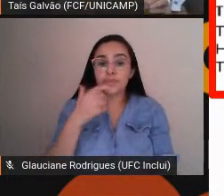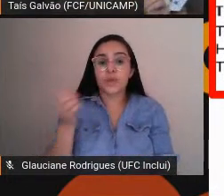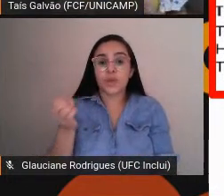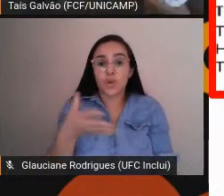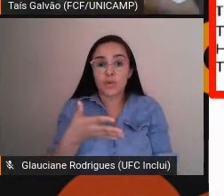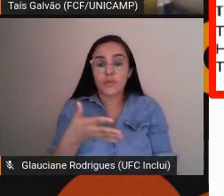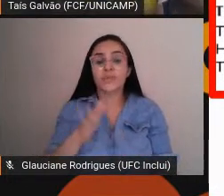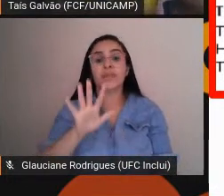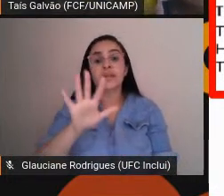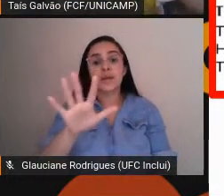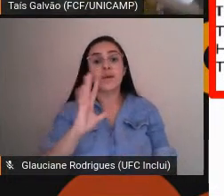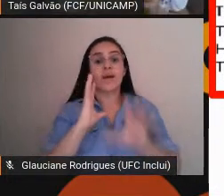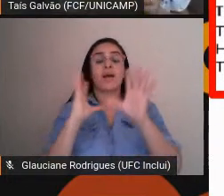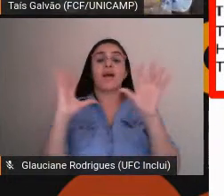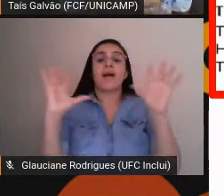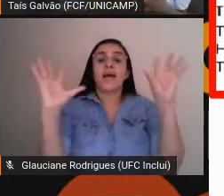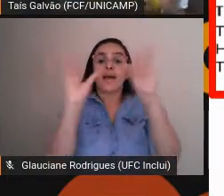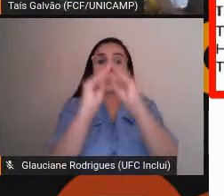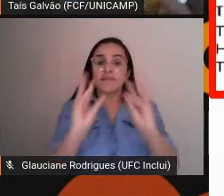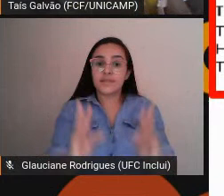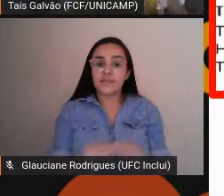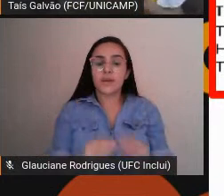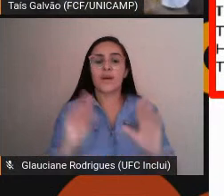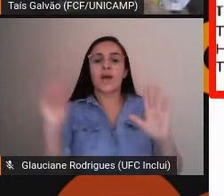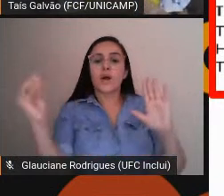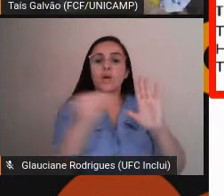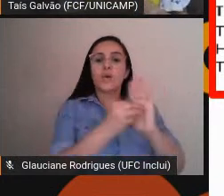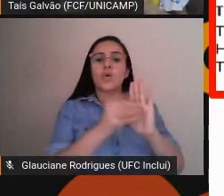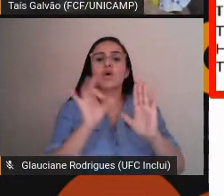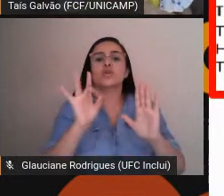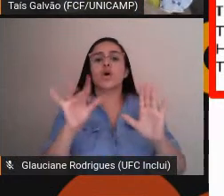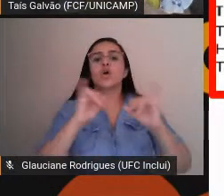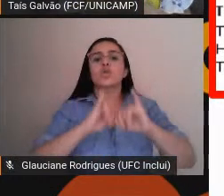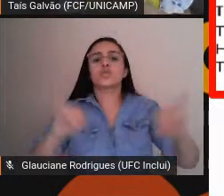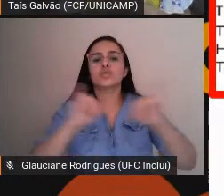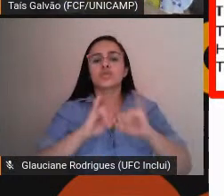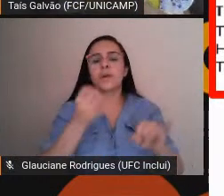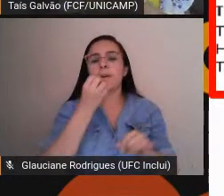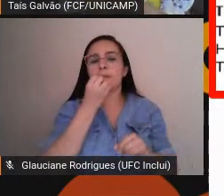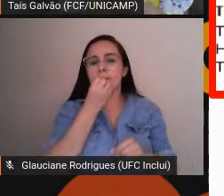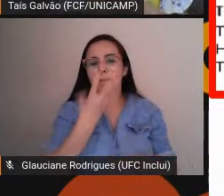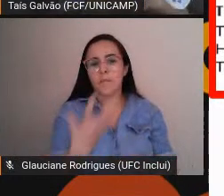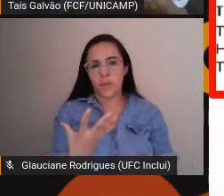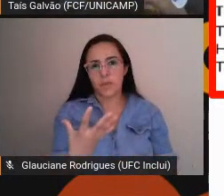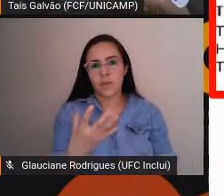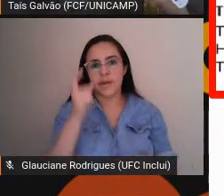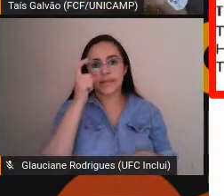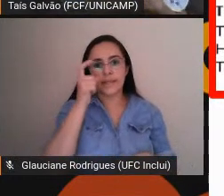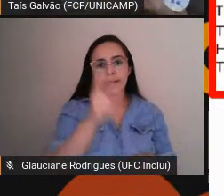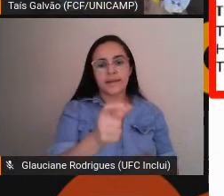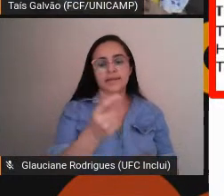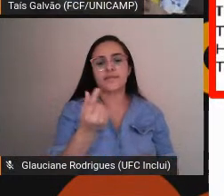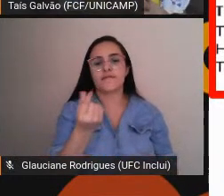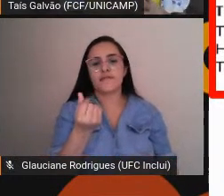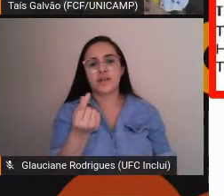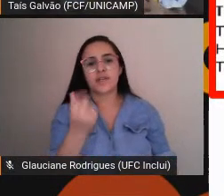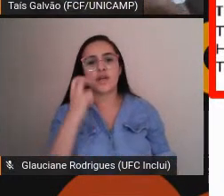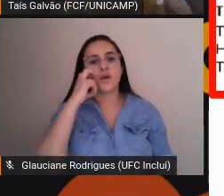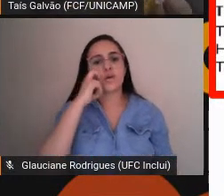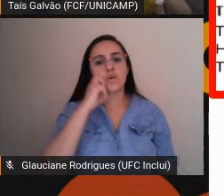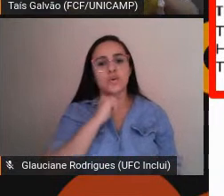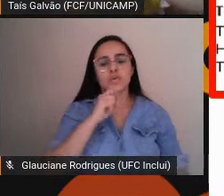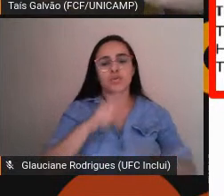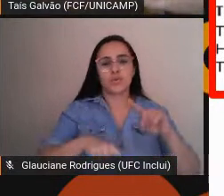notícias boas, só inclua aquilo que quem vai ter interesse financeiro, quem vai lucrar com esse